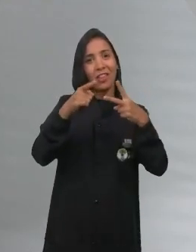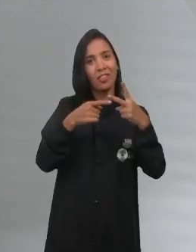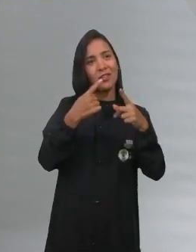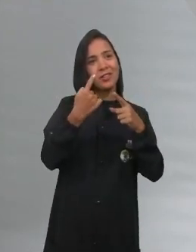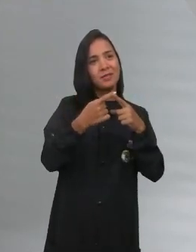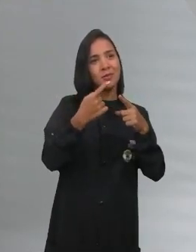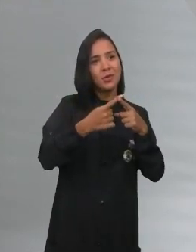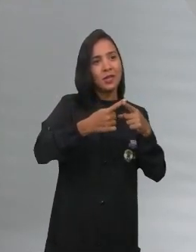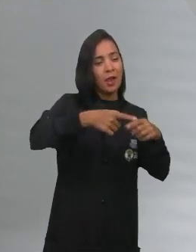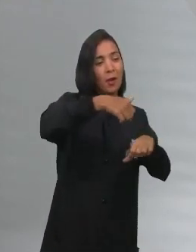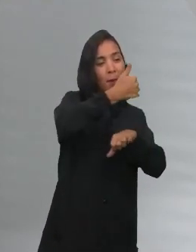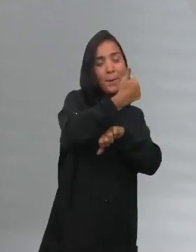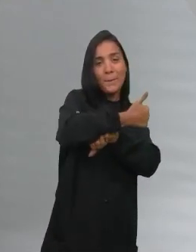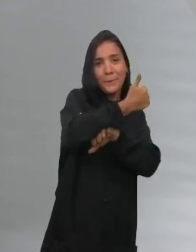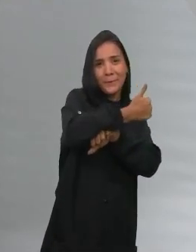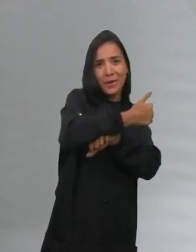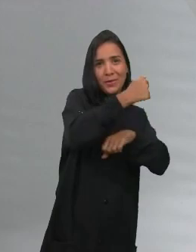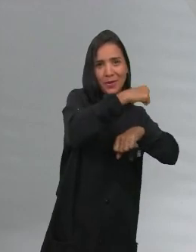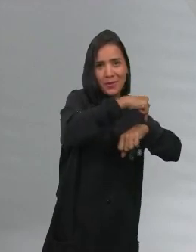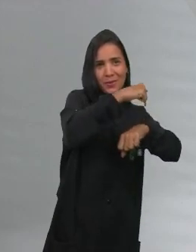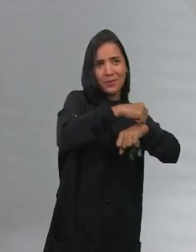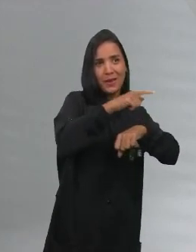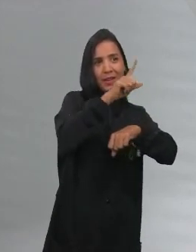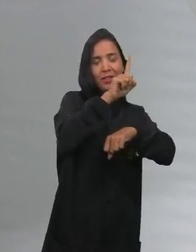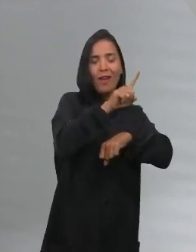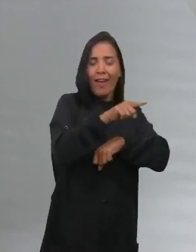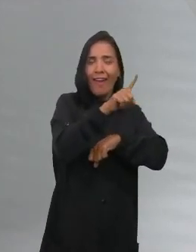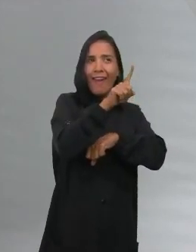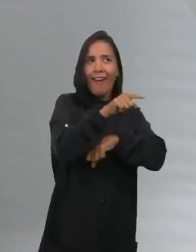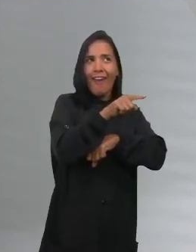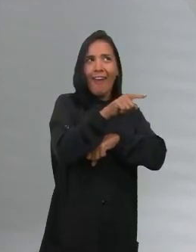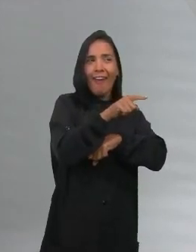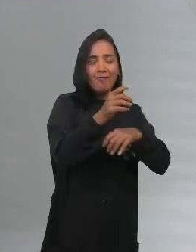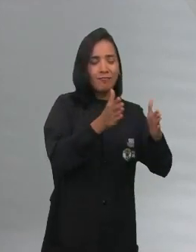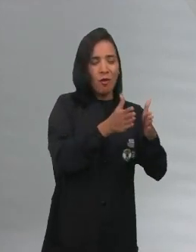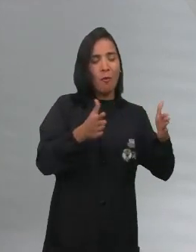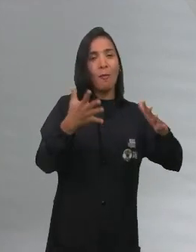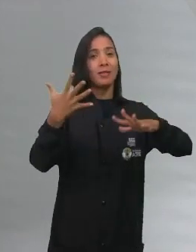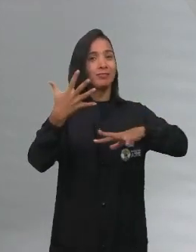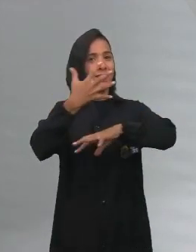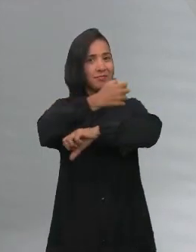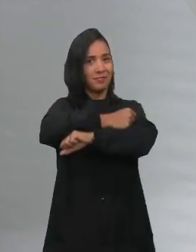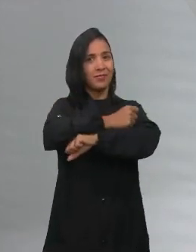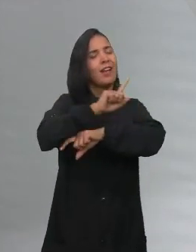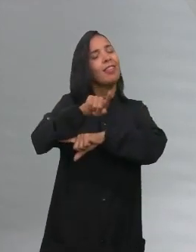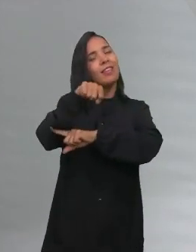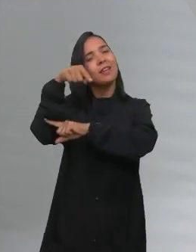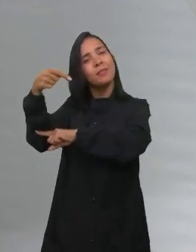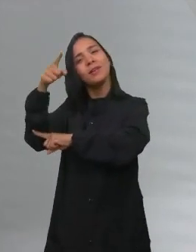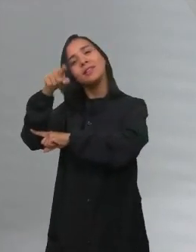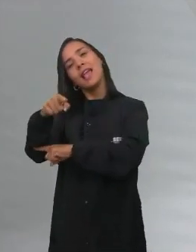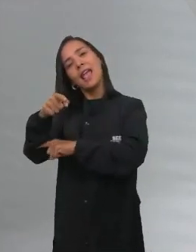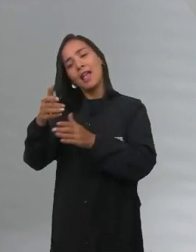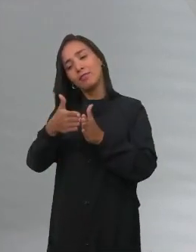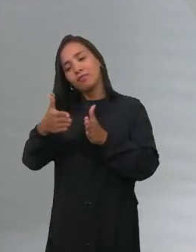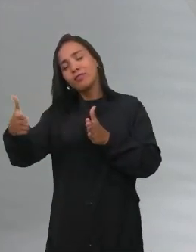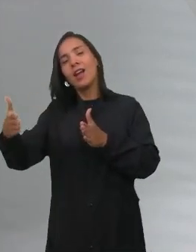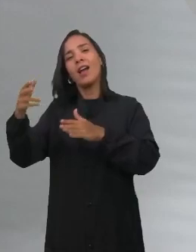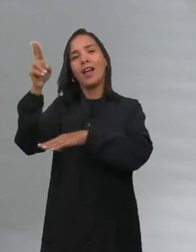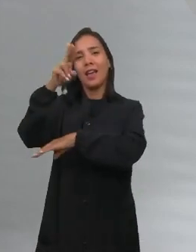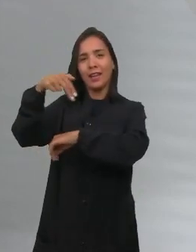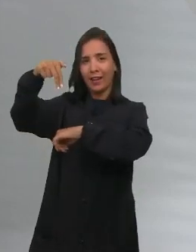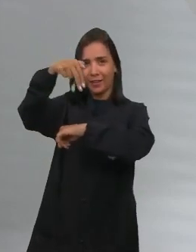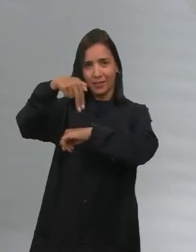a era colonial, tá? E o segundo momento é a era nacional. De 1500 a